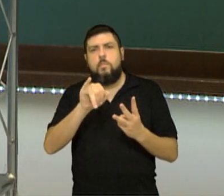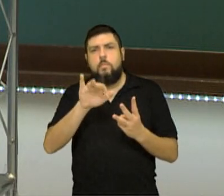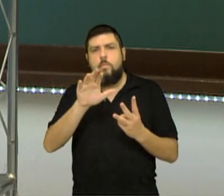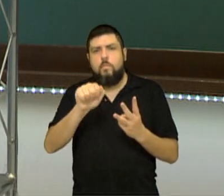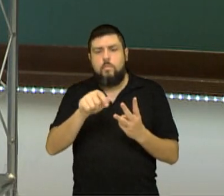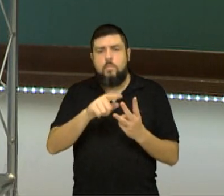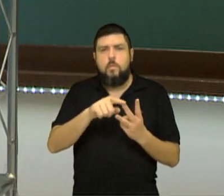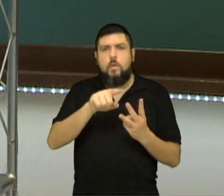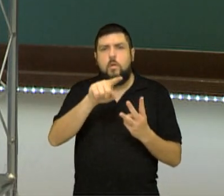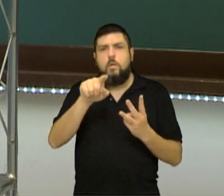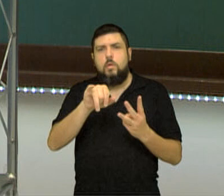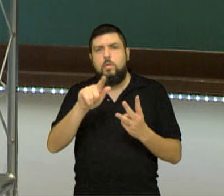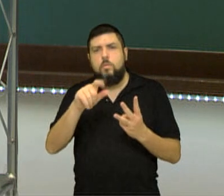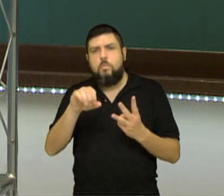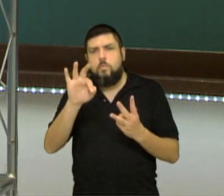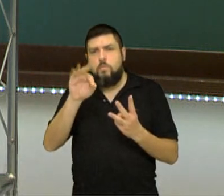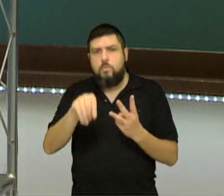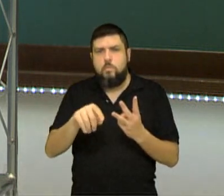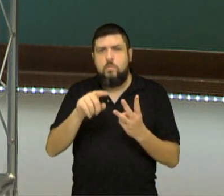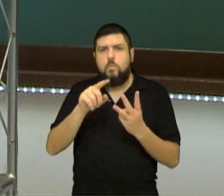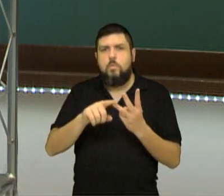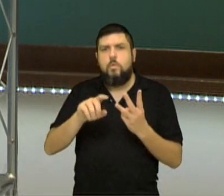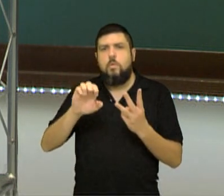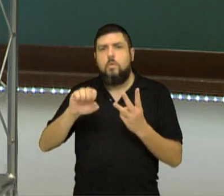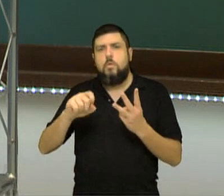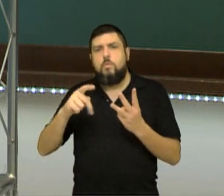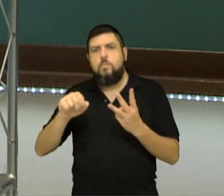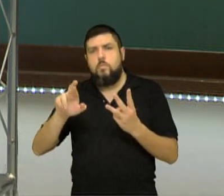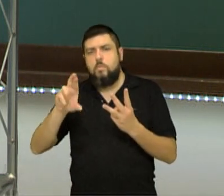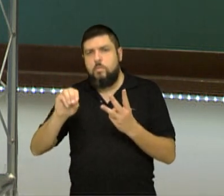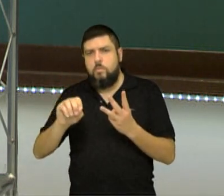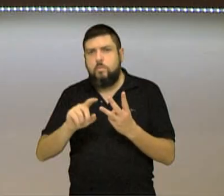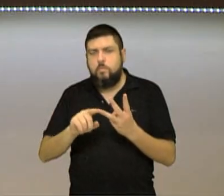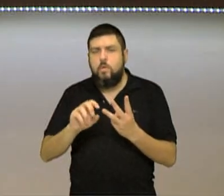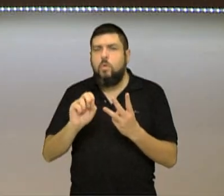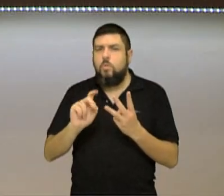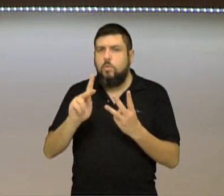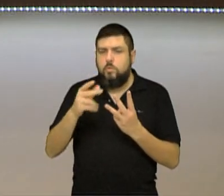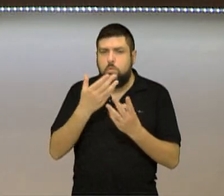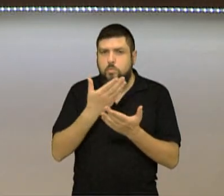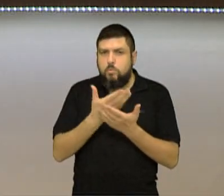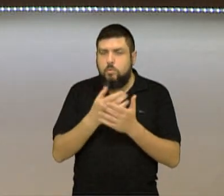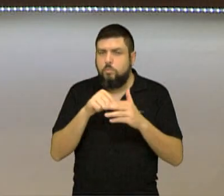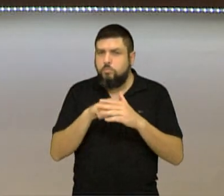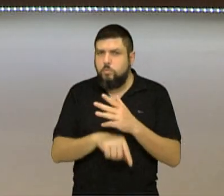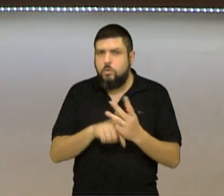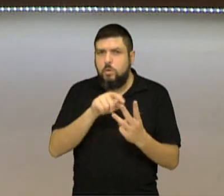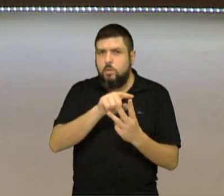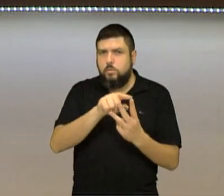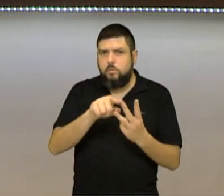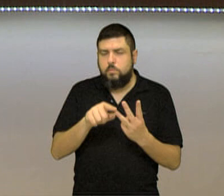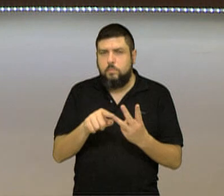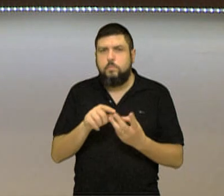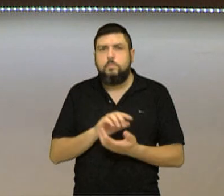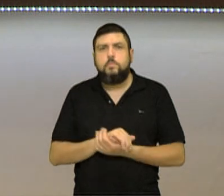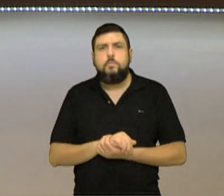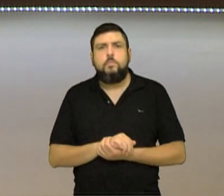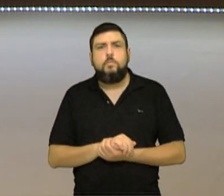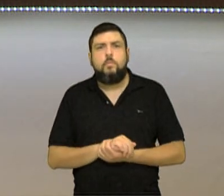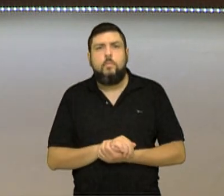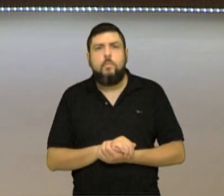meiose zigótica e a meiose espórica. A gente vai agora aprofundar em cada uma delas para a gente saber do que se trata cada